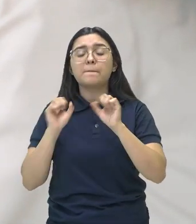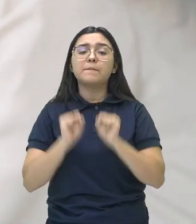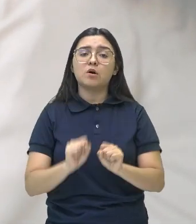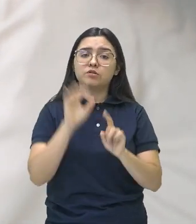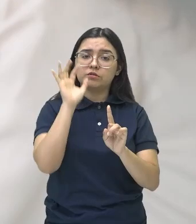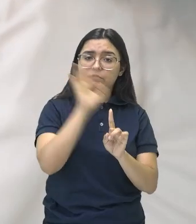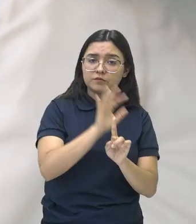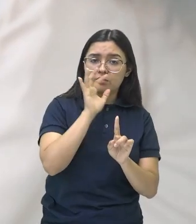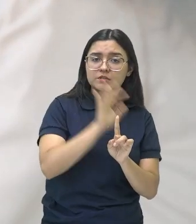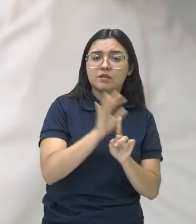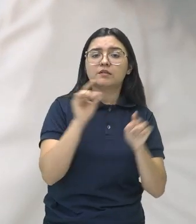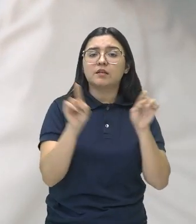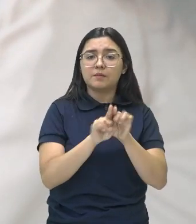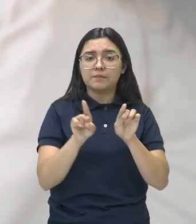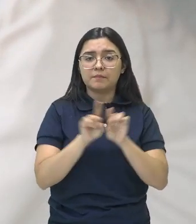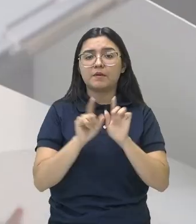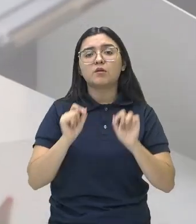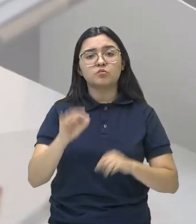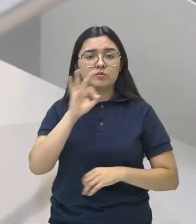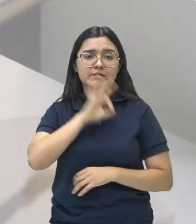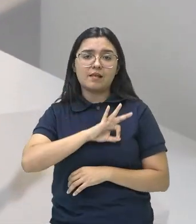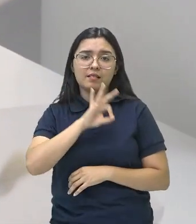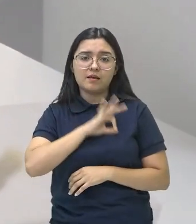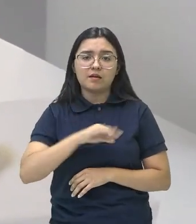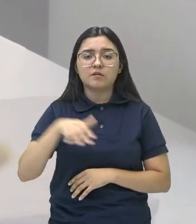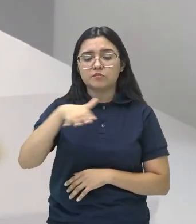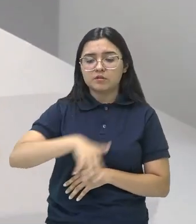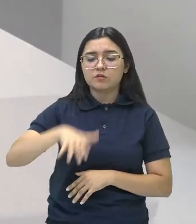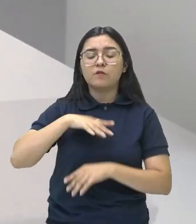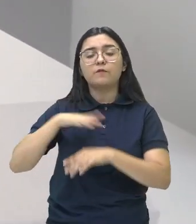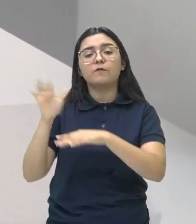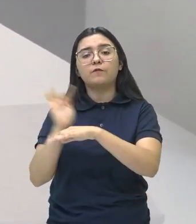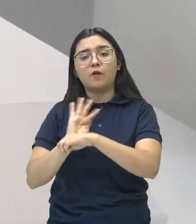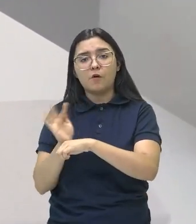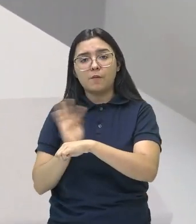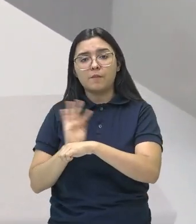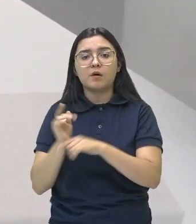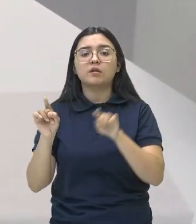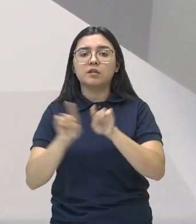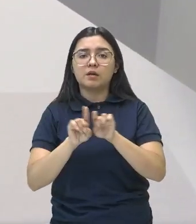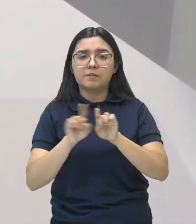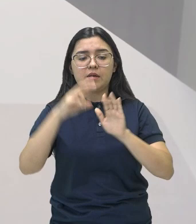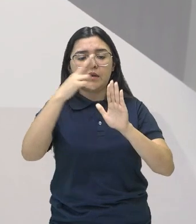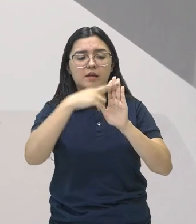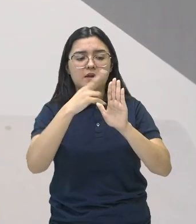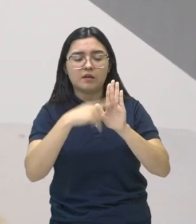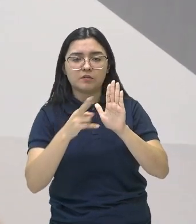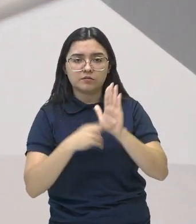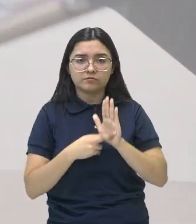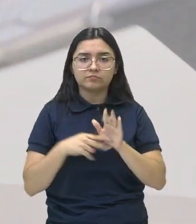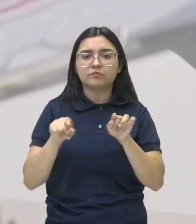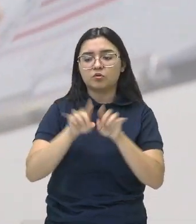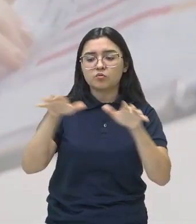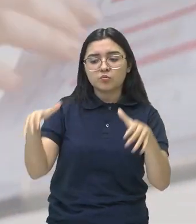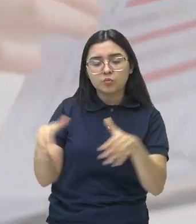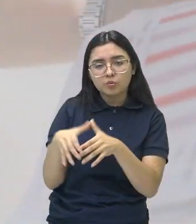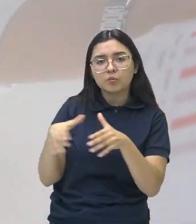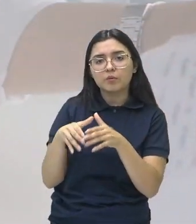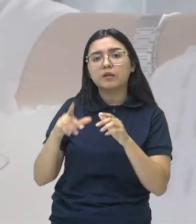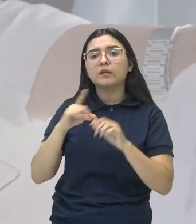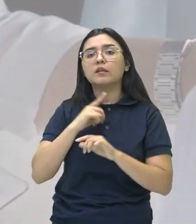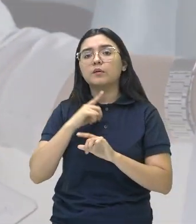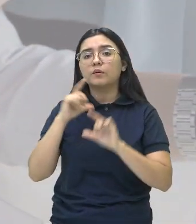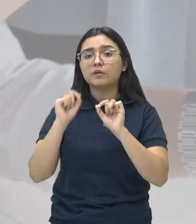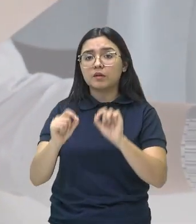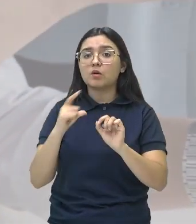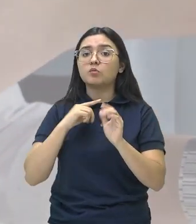influenciar significativamente os ganhos. No setor formal, regulamentações e negociações coletivas tendem a